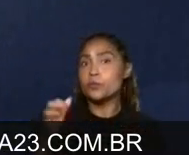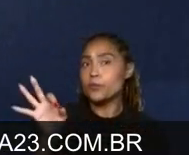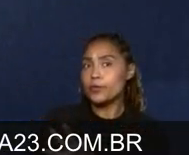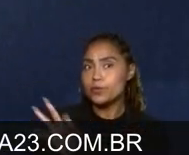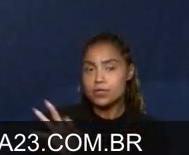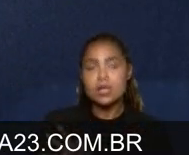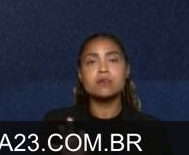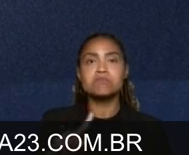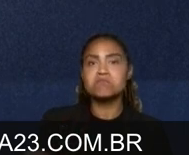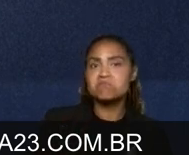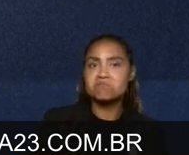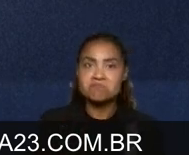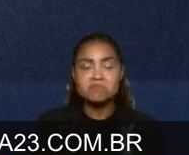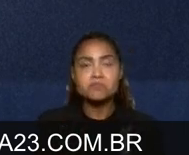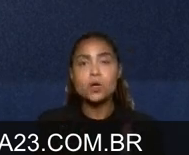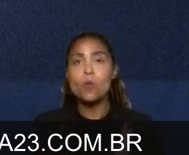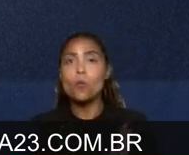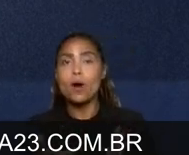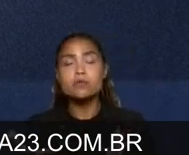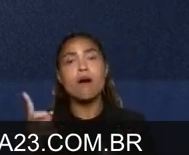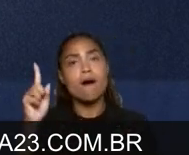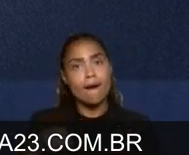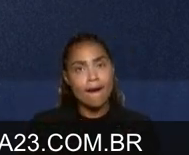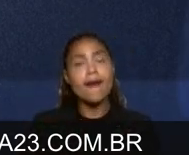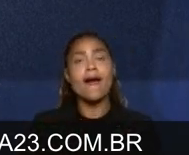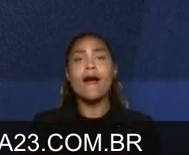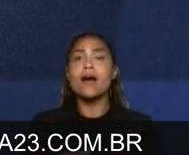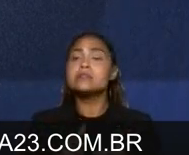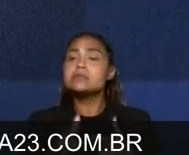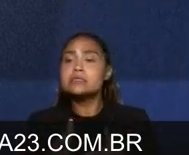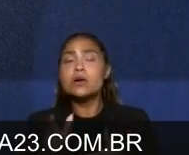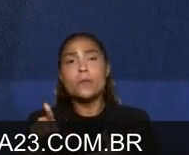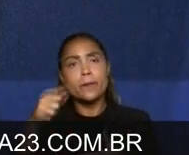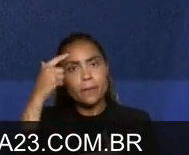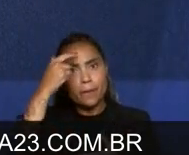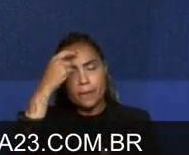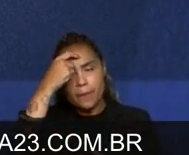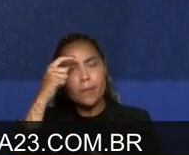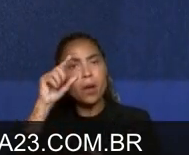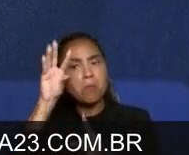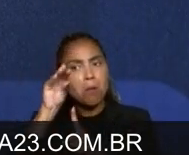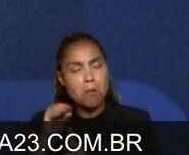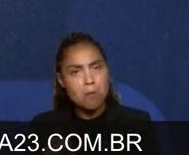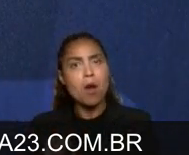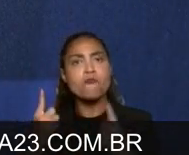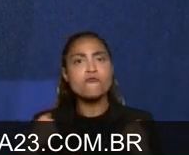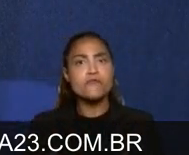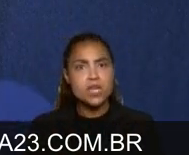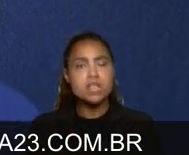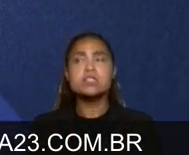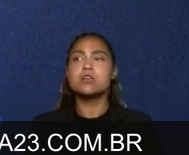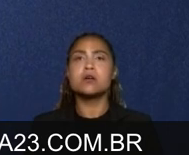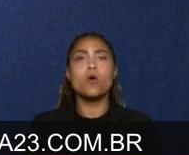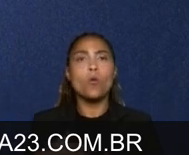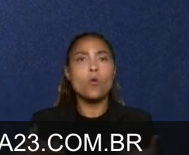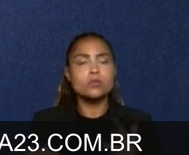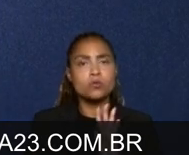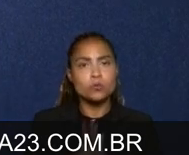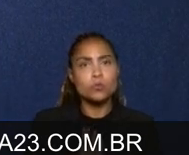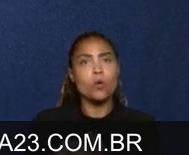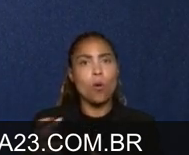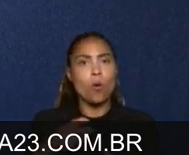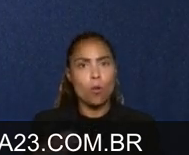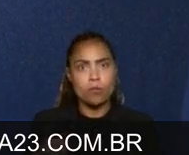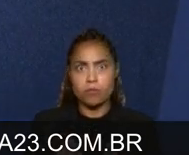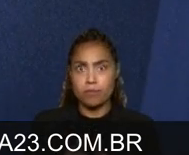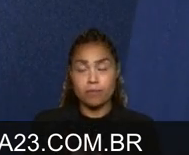das denúncias foram de ameaças à integridade psíquica, física, patrimonial ou negligência. Só